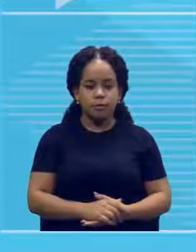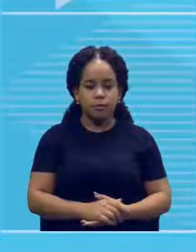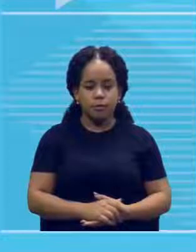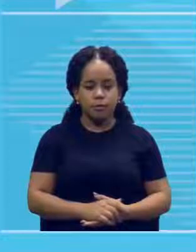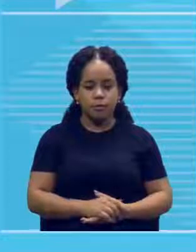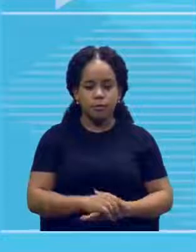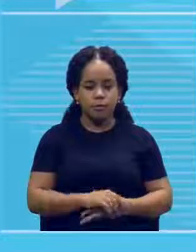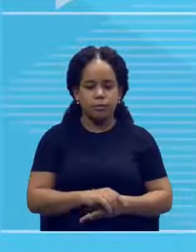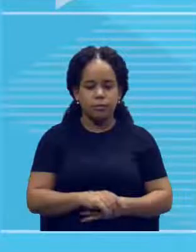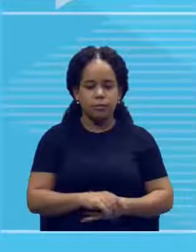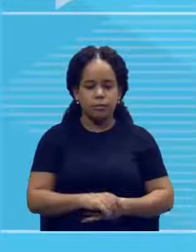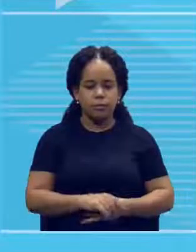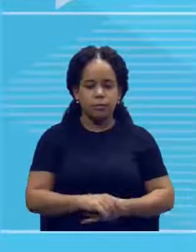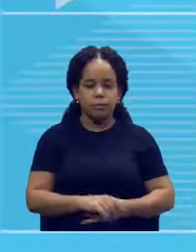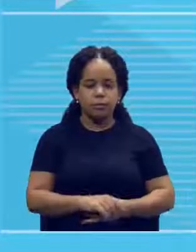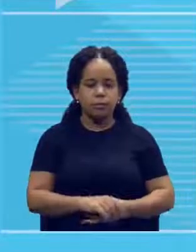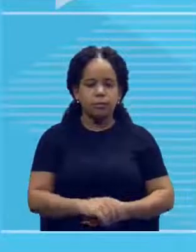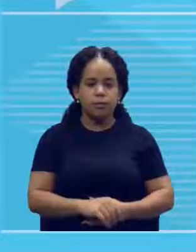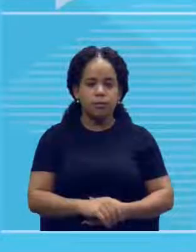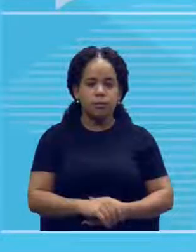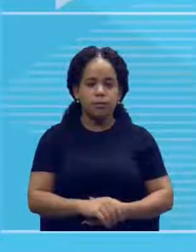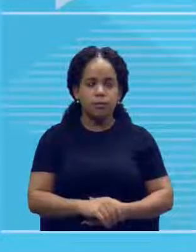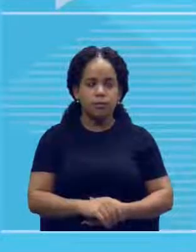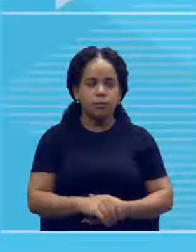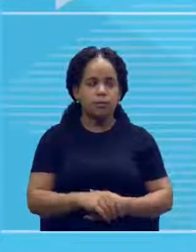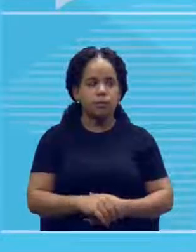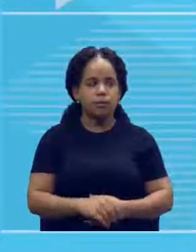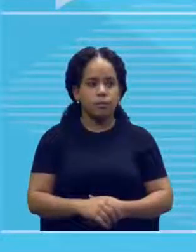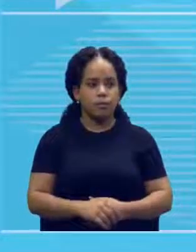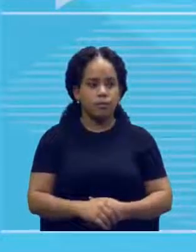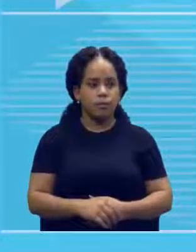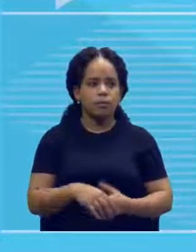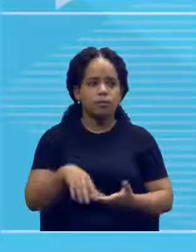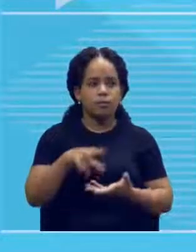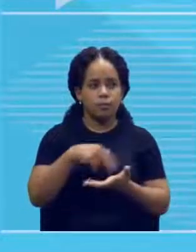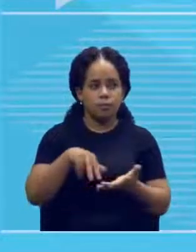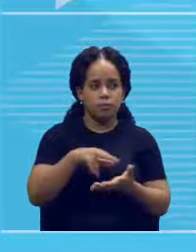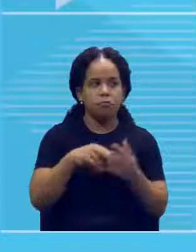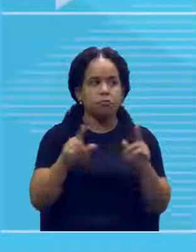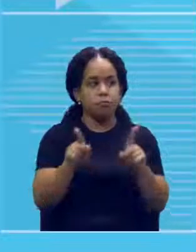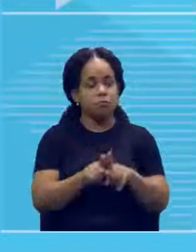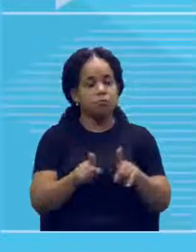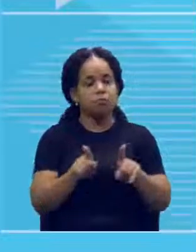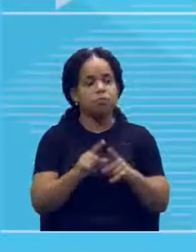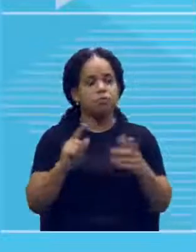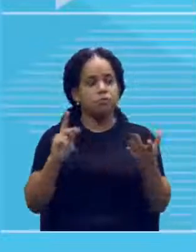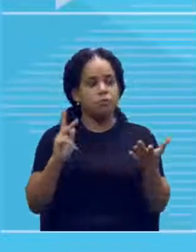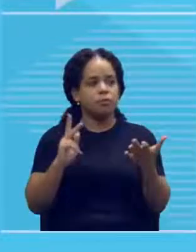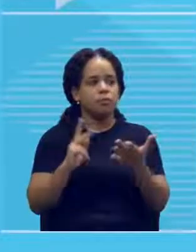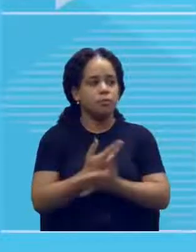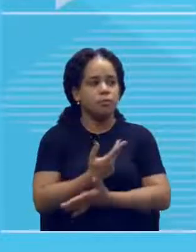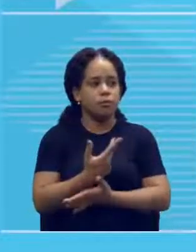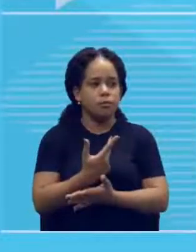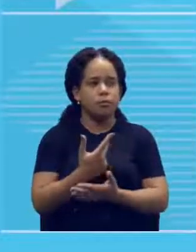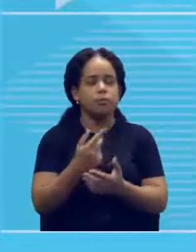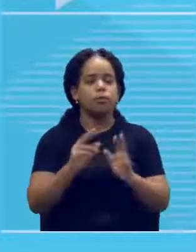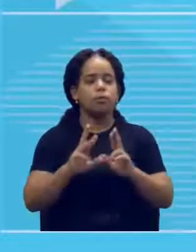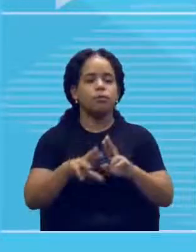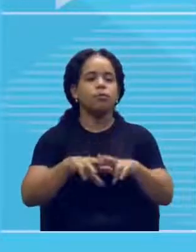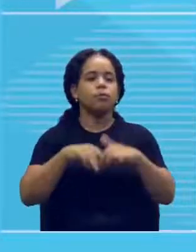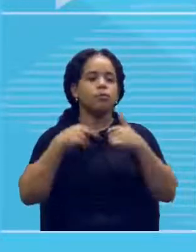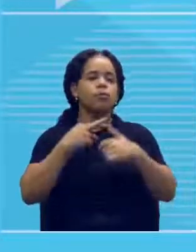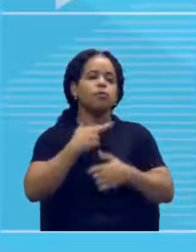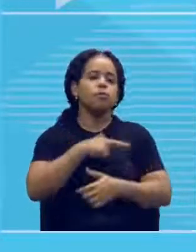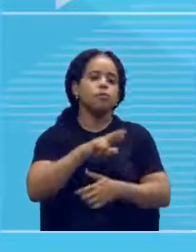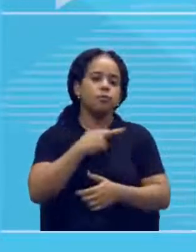manifestações teatrais. As danças também aconteciam inicialmente de forma